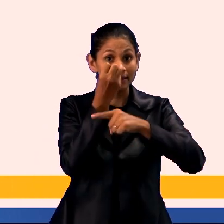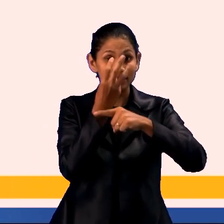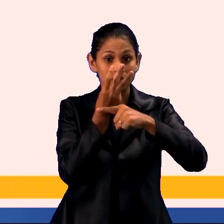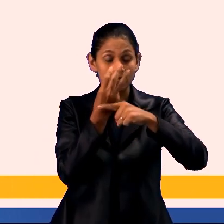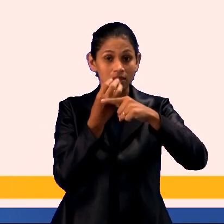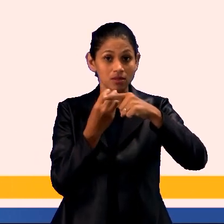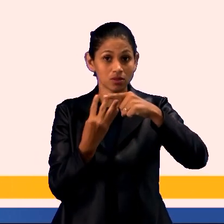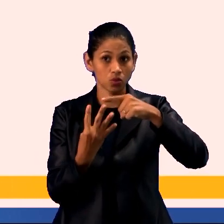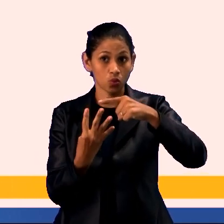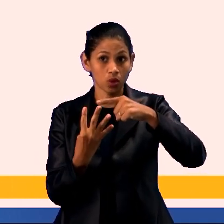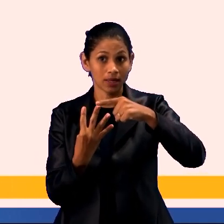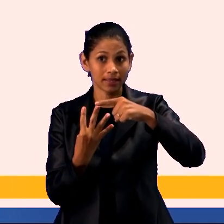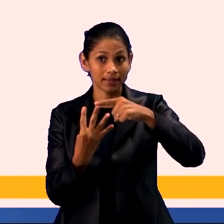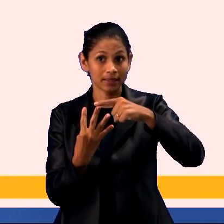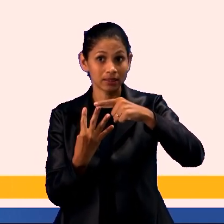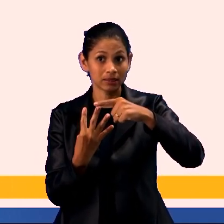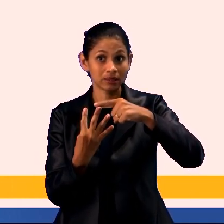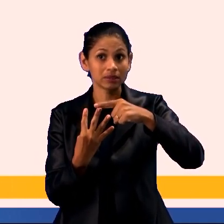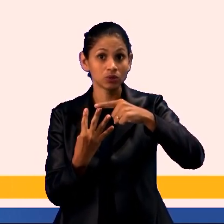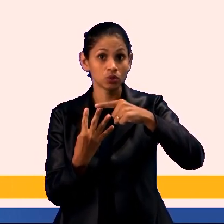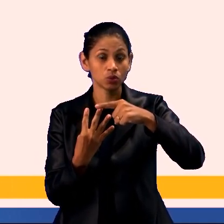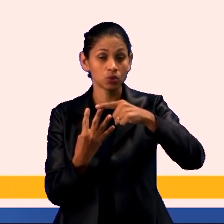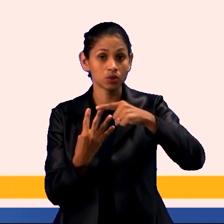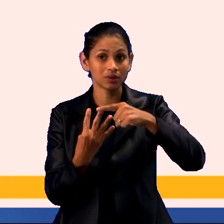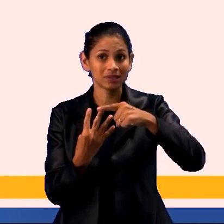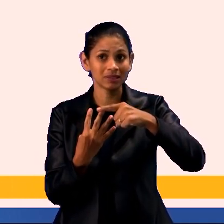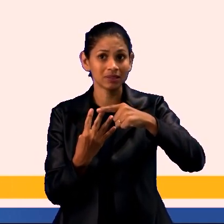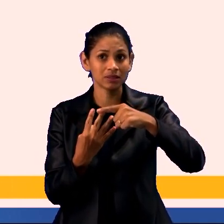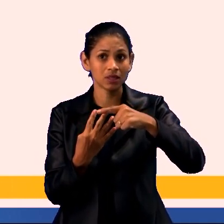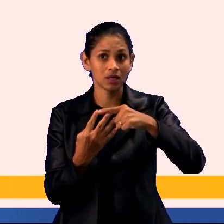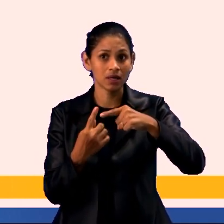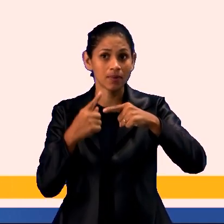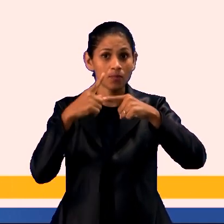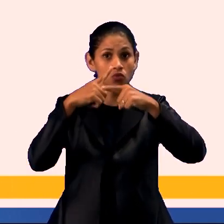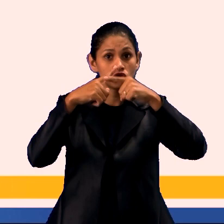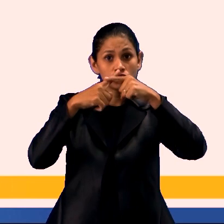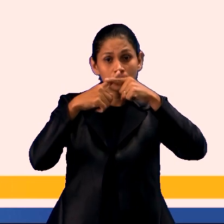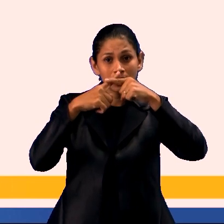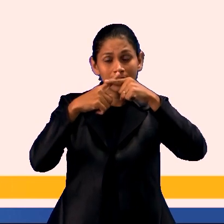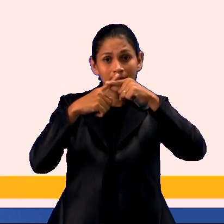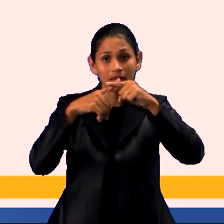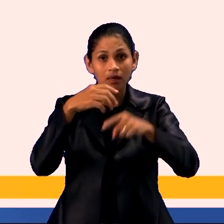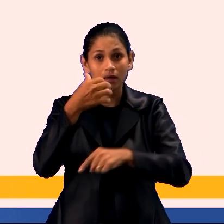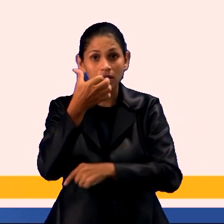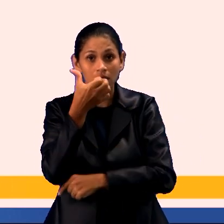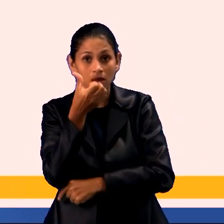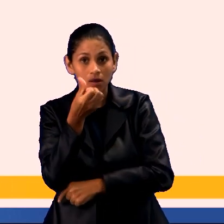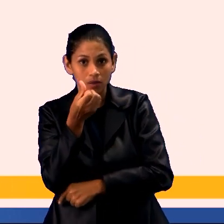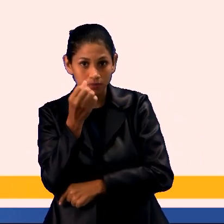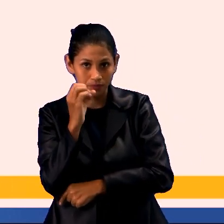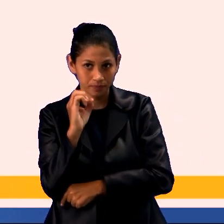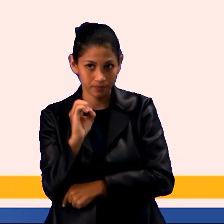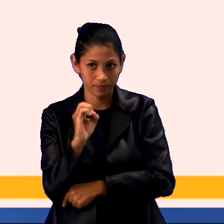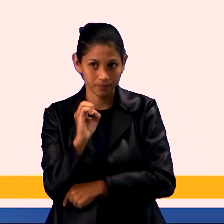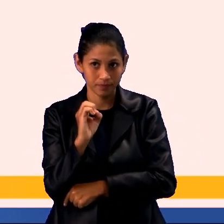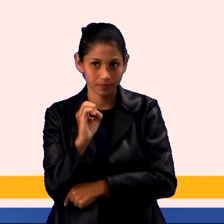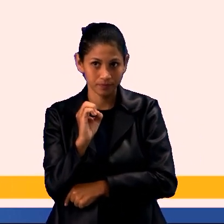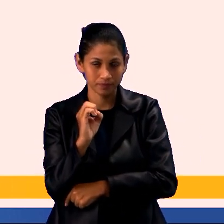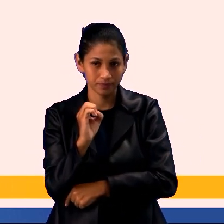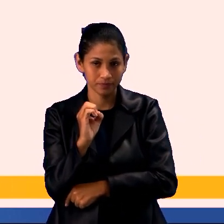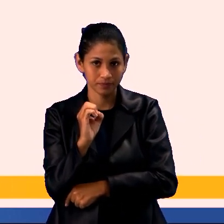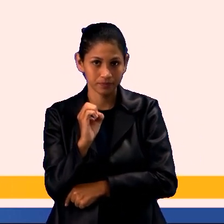fração. Mas, professora, o 60 não é fração, professora, eu não estou vendo aí ele como fração. Lembra que todo número pode